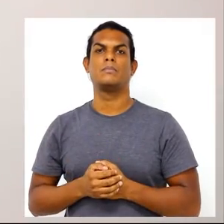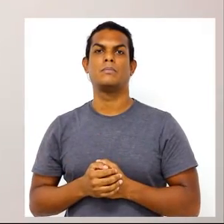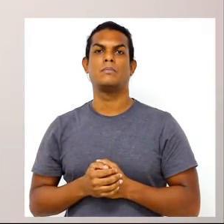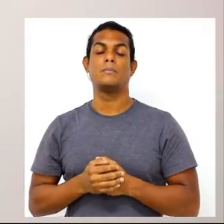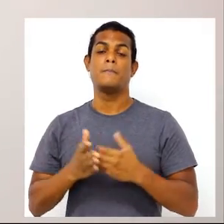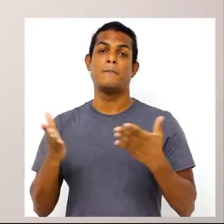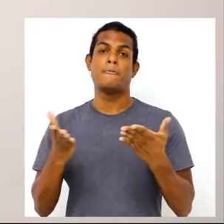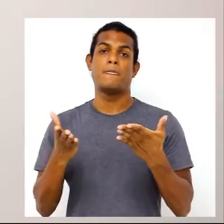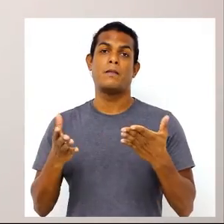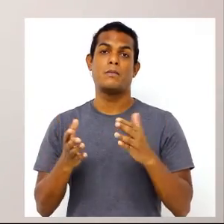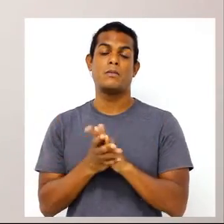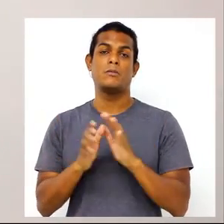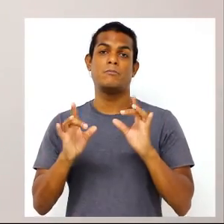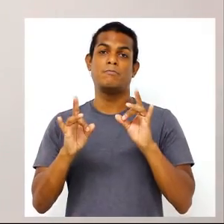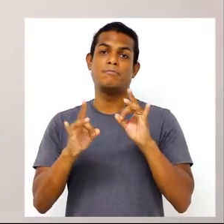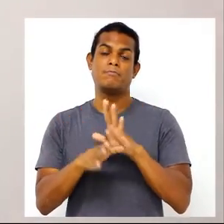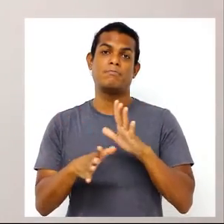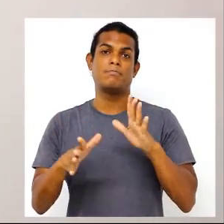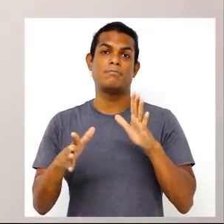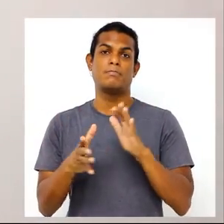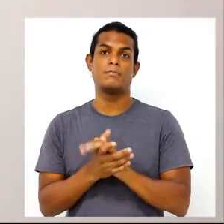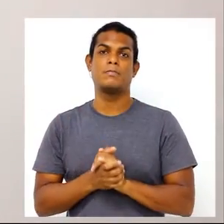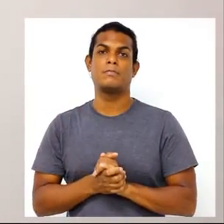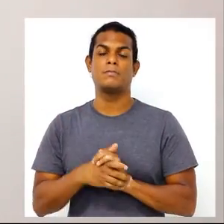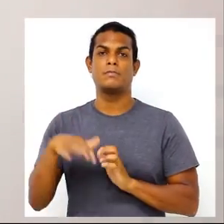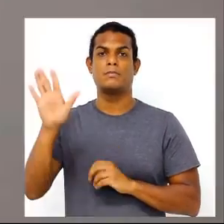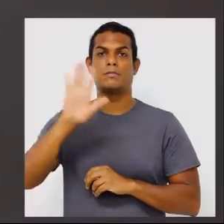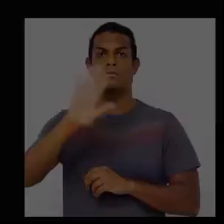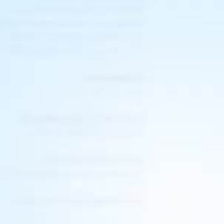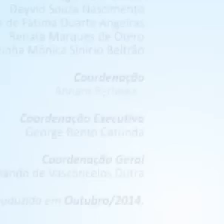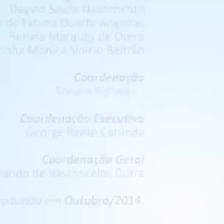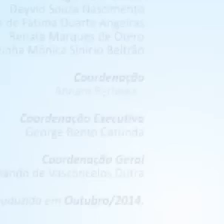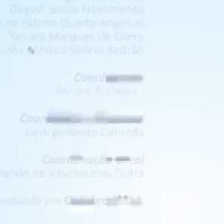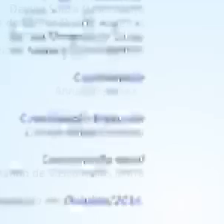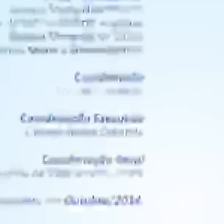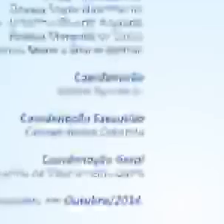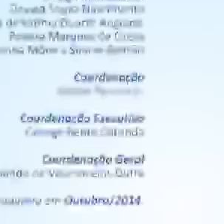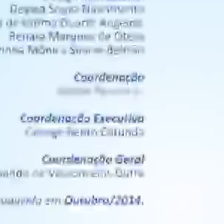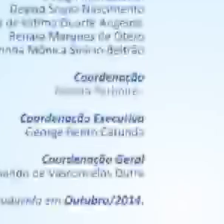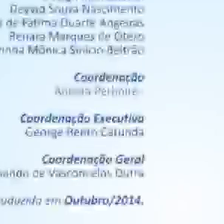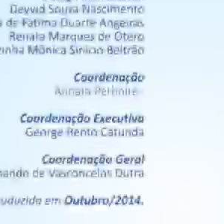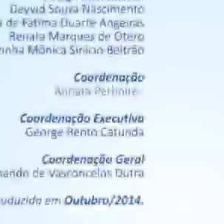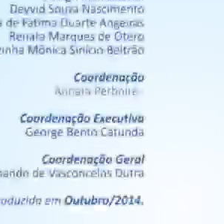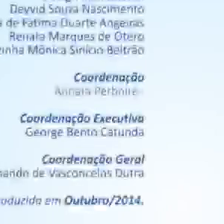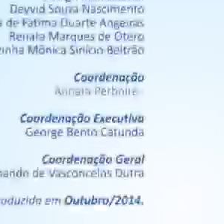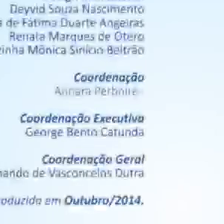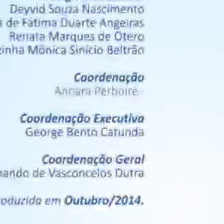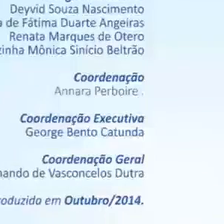competência sobre coesão e coerência textual. Até a próxima!